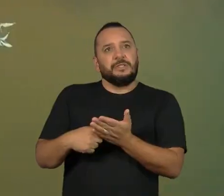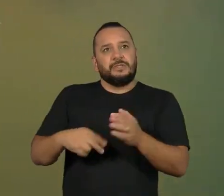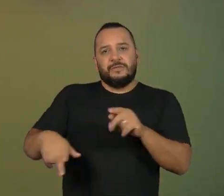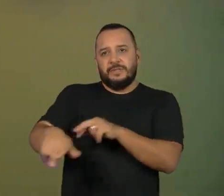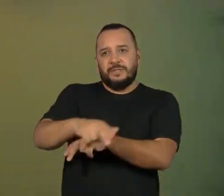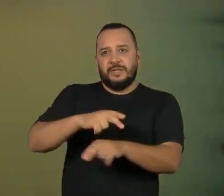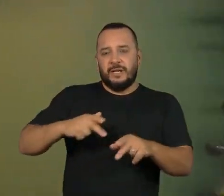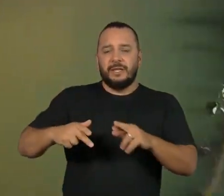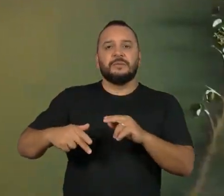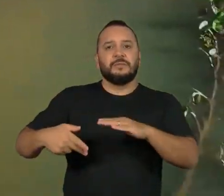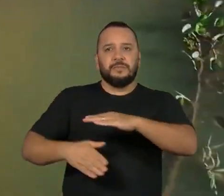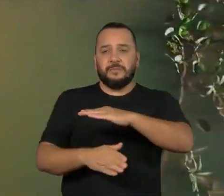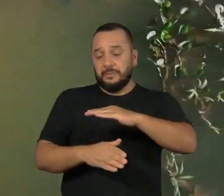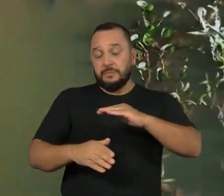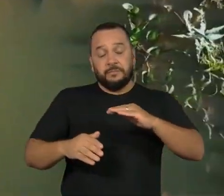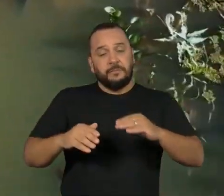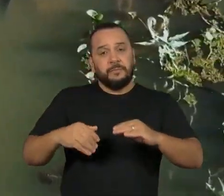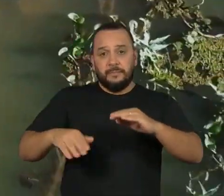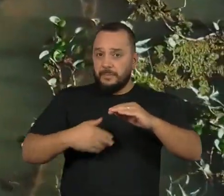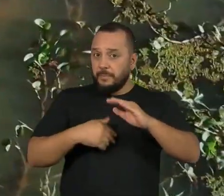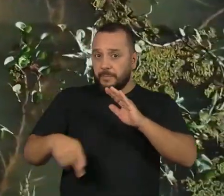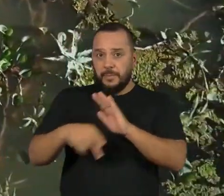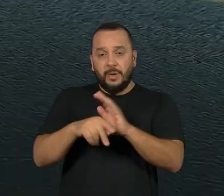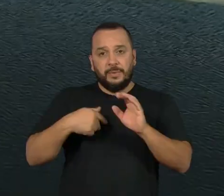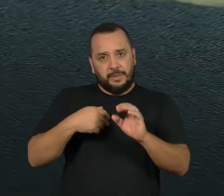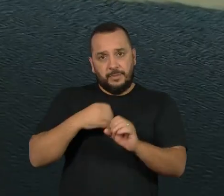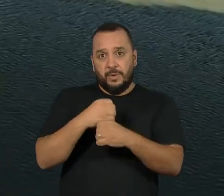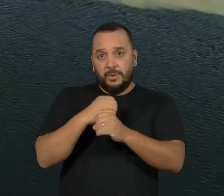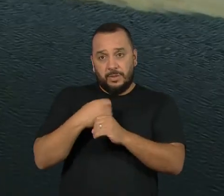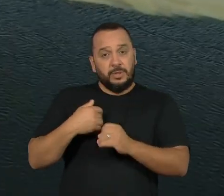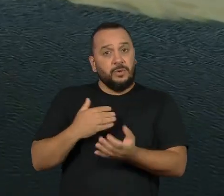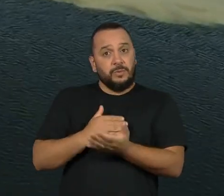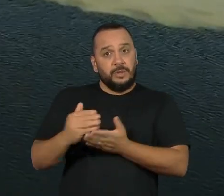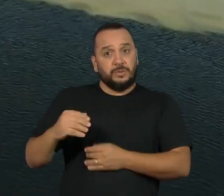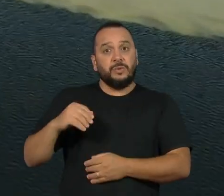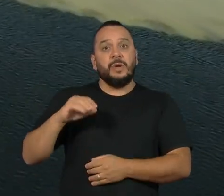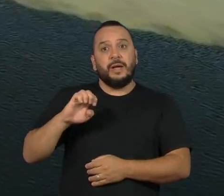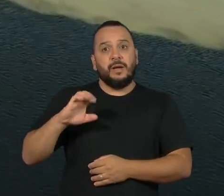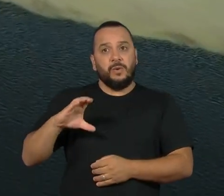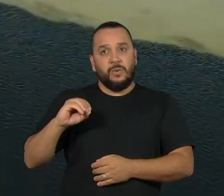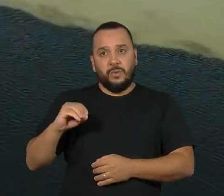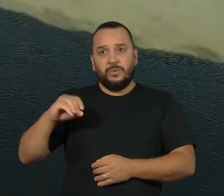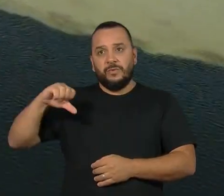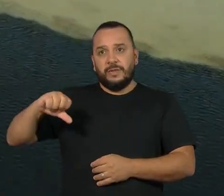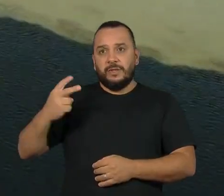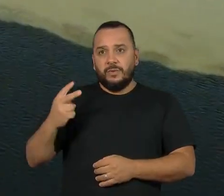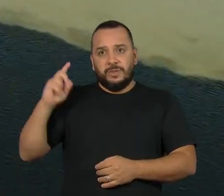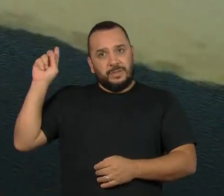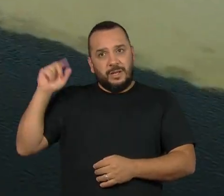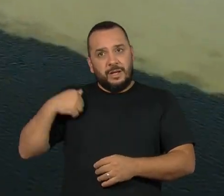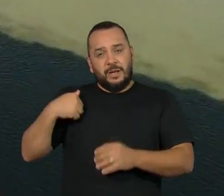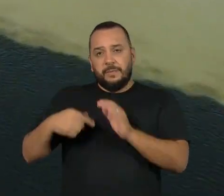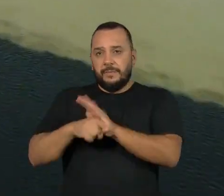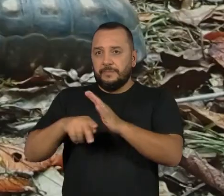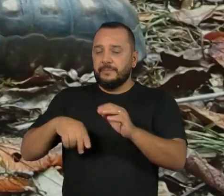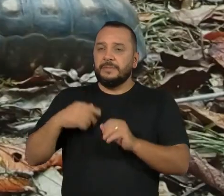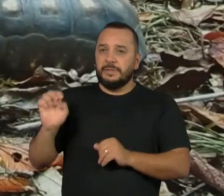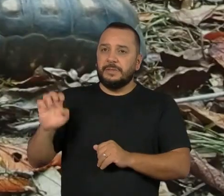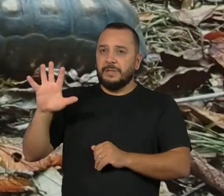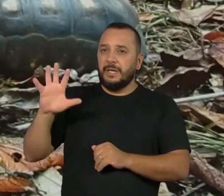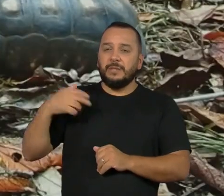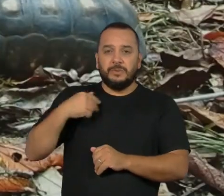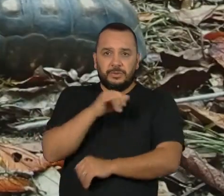estabelecido durante a Conferência Eco 92 no Rio de Janeiro. O documento é um instrumento importante para a conservação e